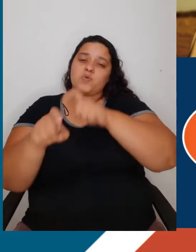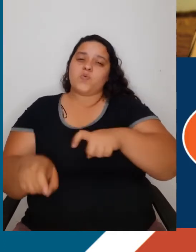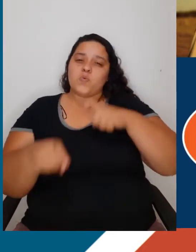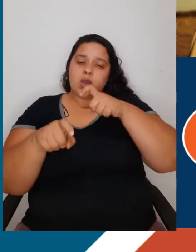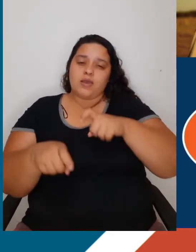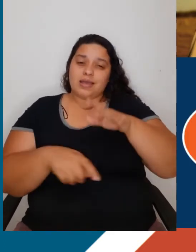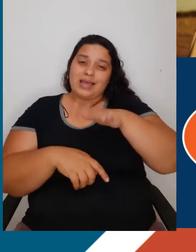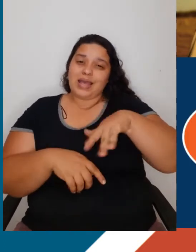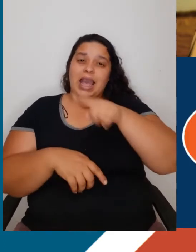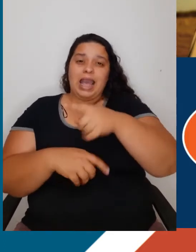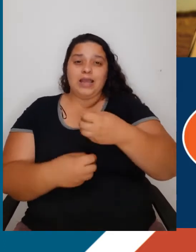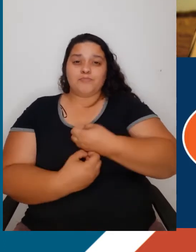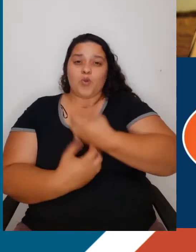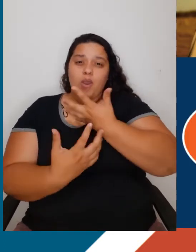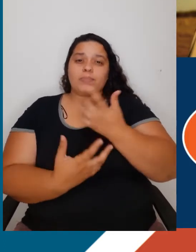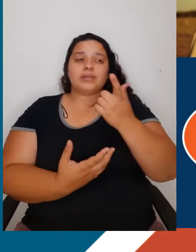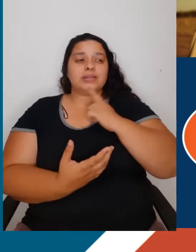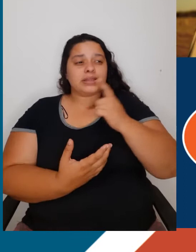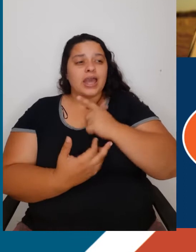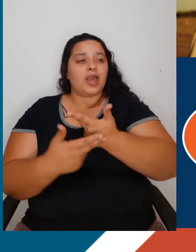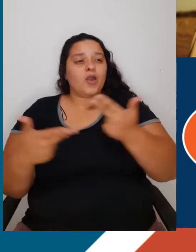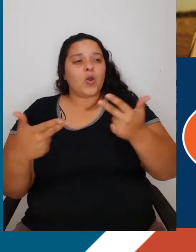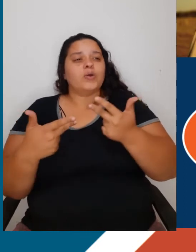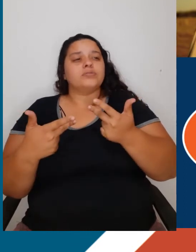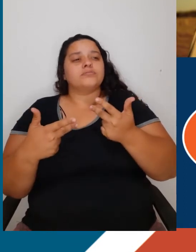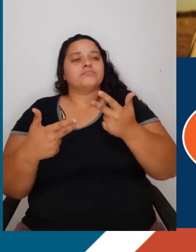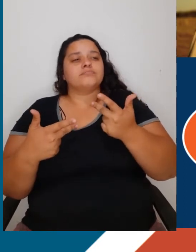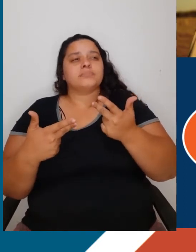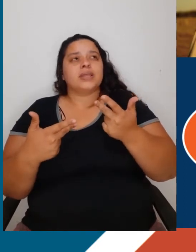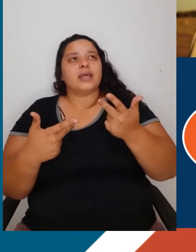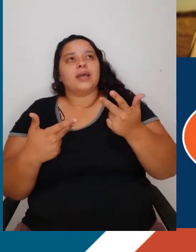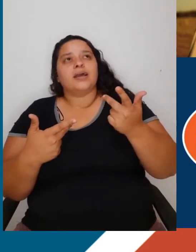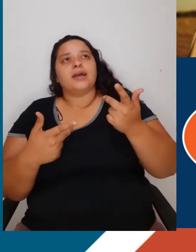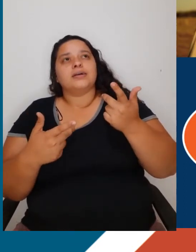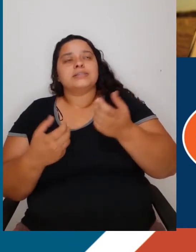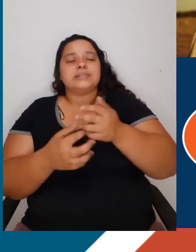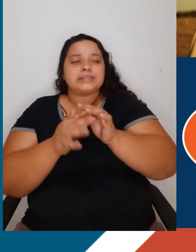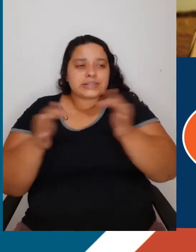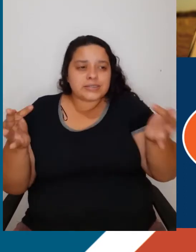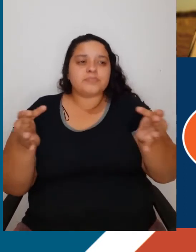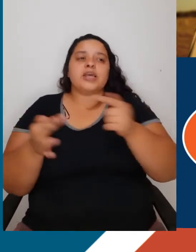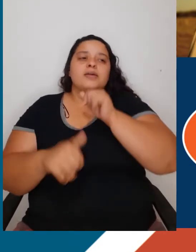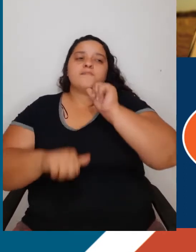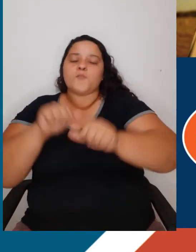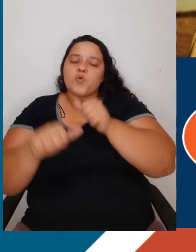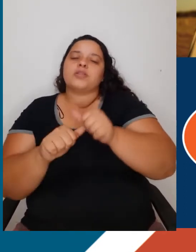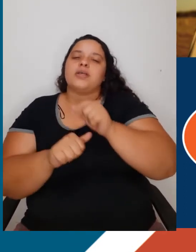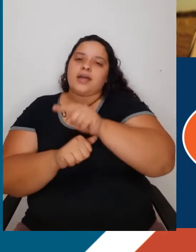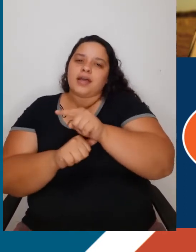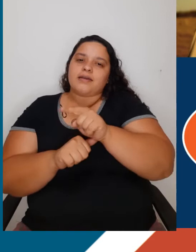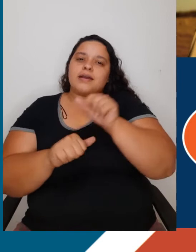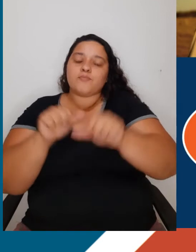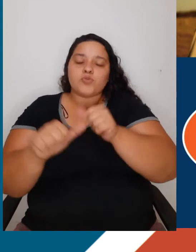obra. Seus poemas recuperam objetos aparentemente inúteis, simples do dia a dia, para transformá-los em arte.